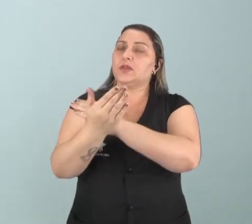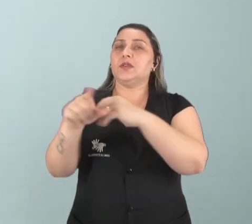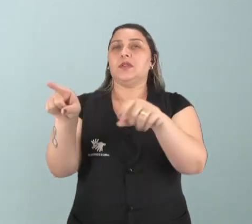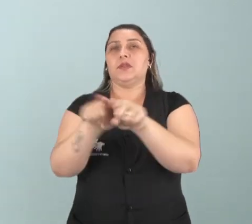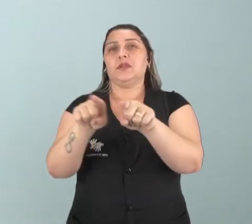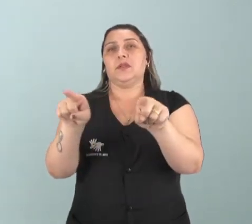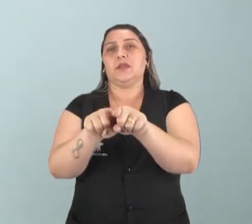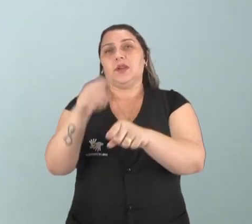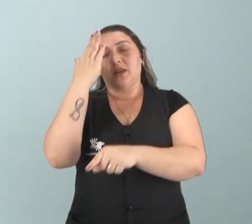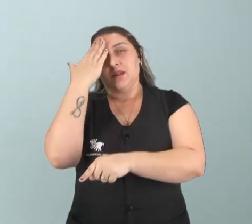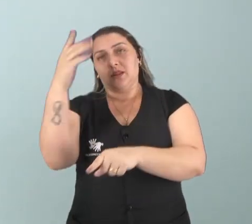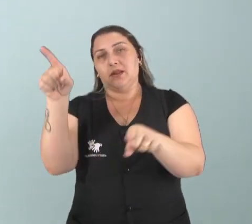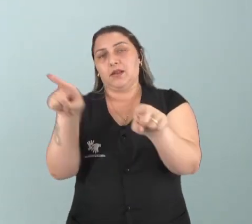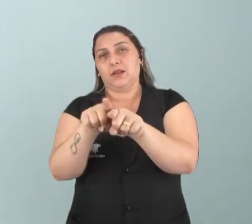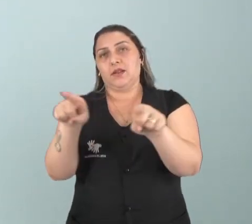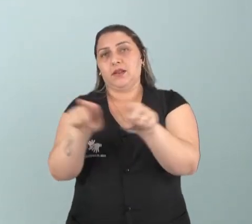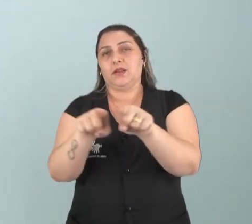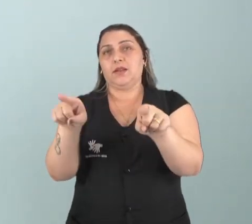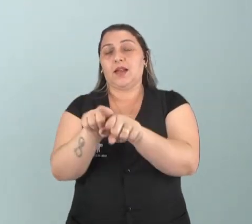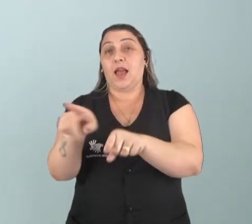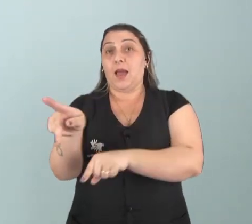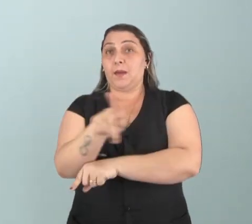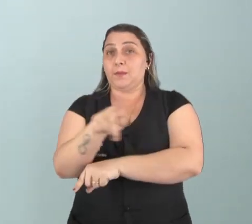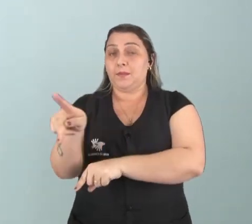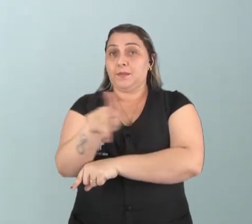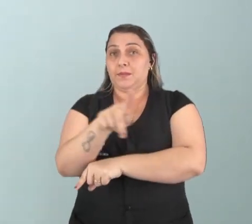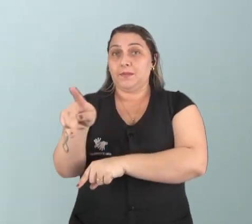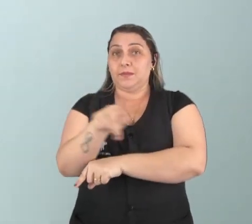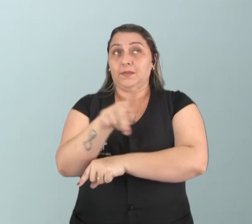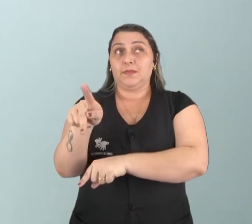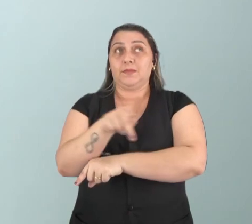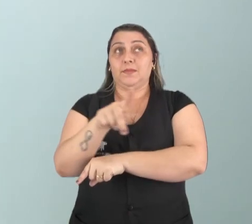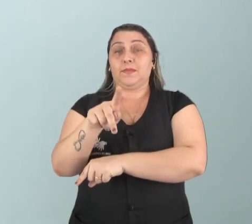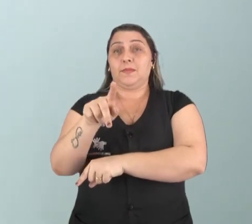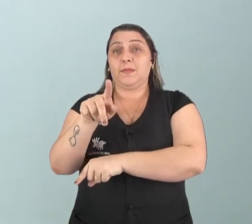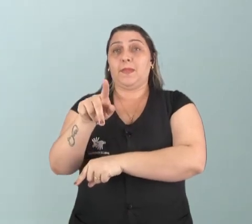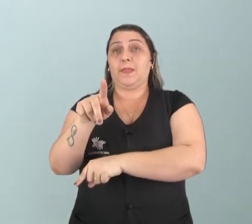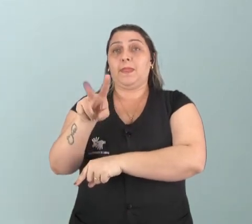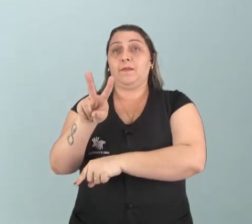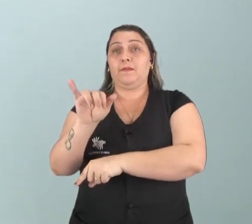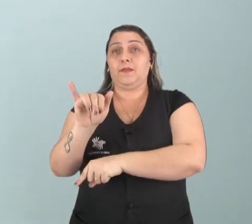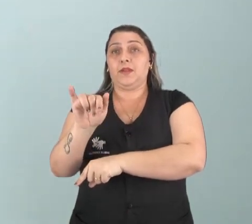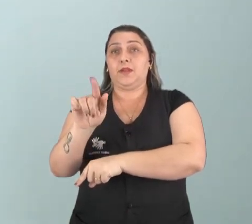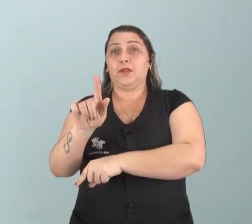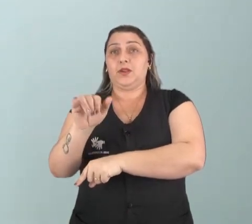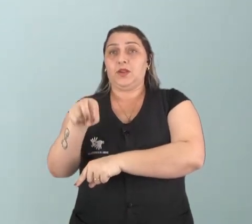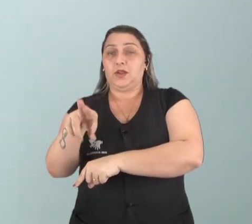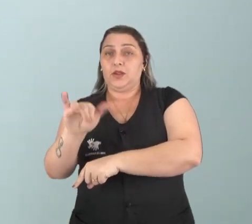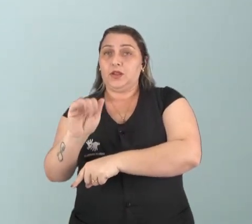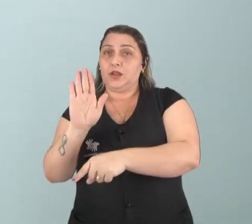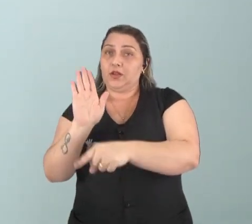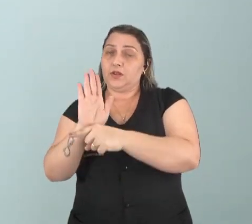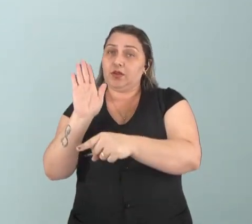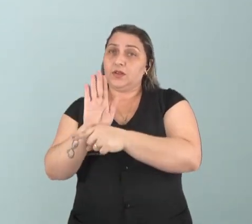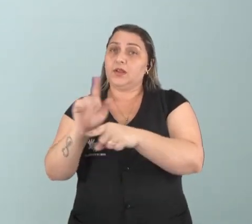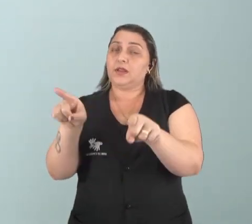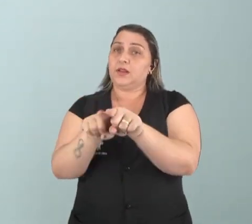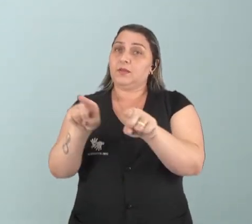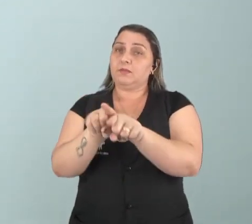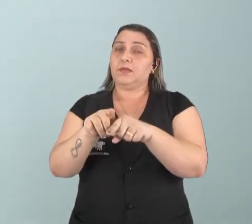bastante. Agradecer também a professora Virgínia que tem contribuído nesse